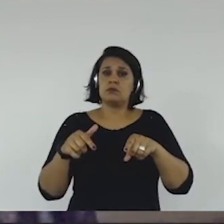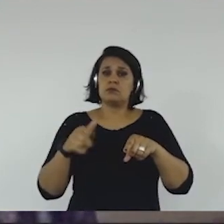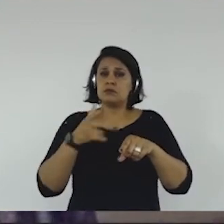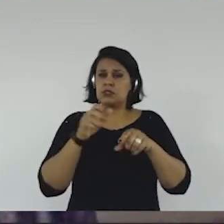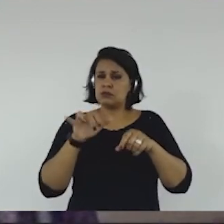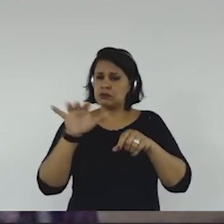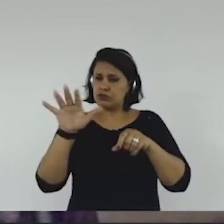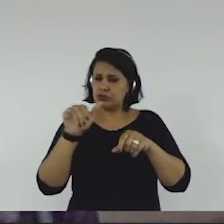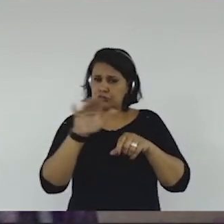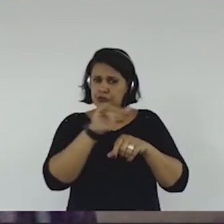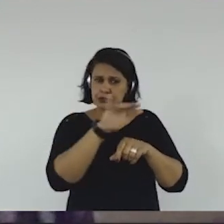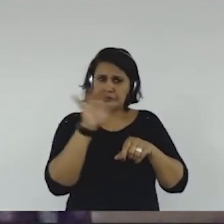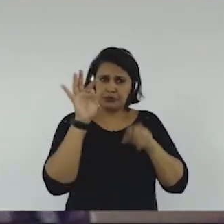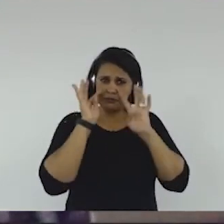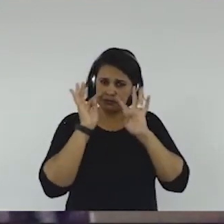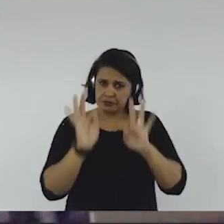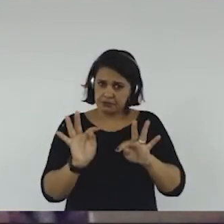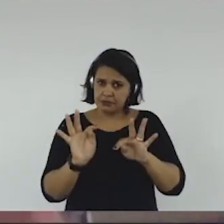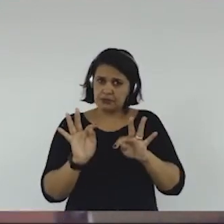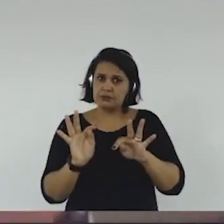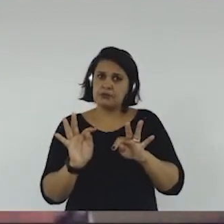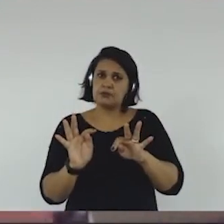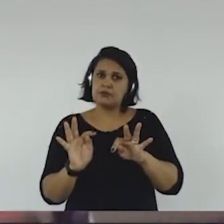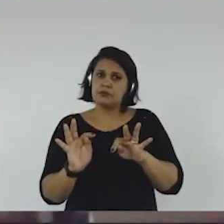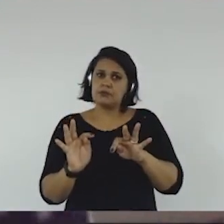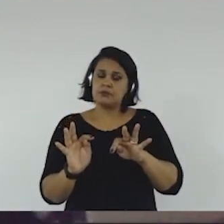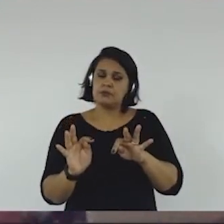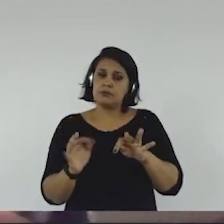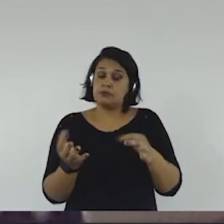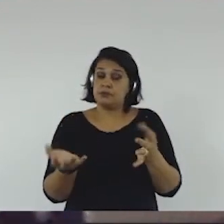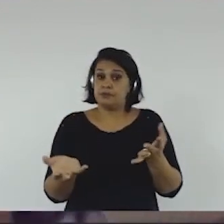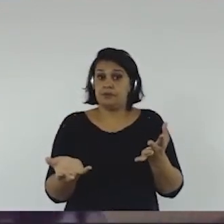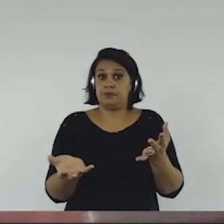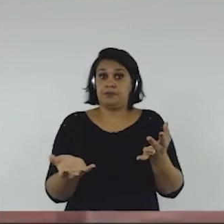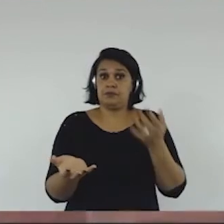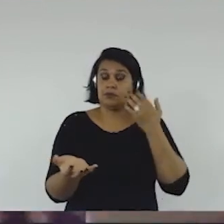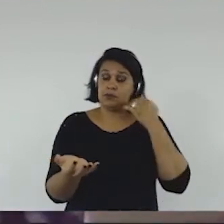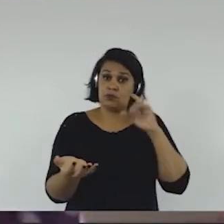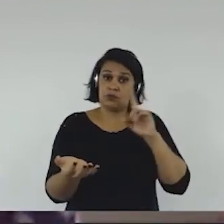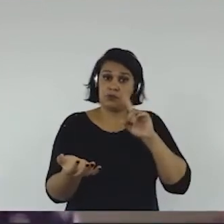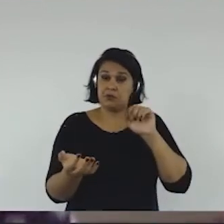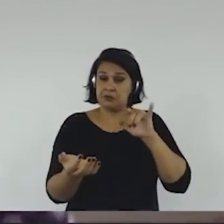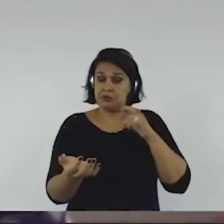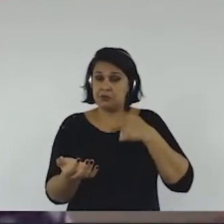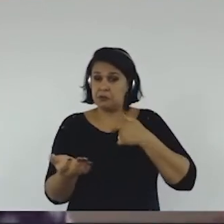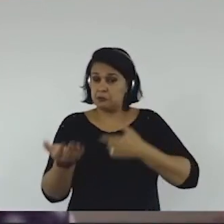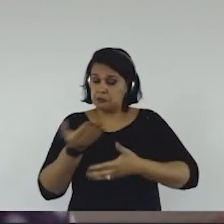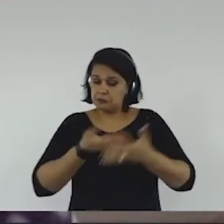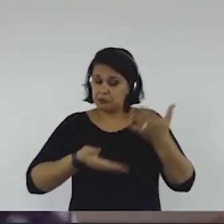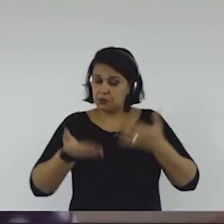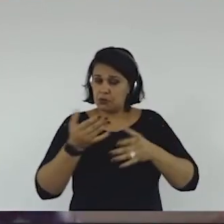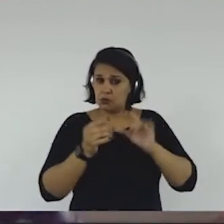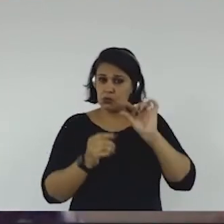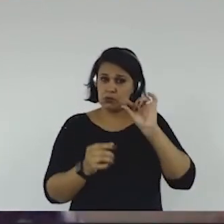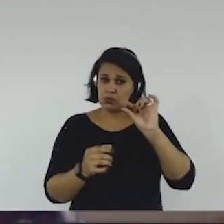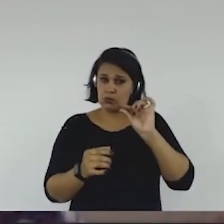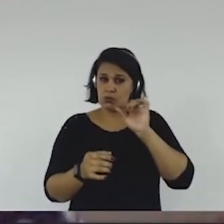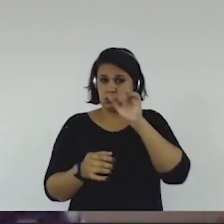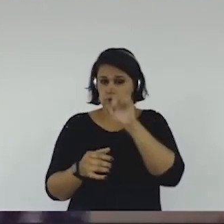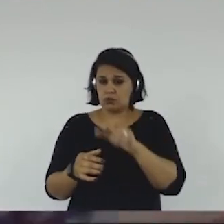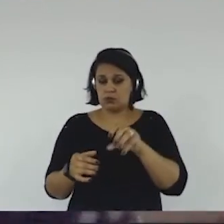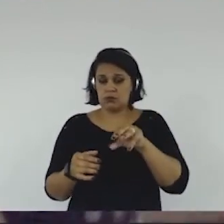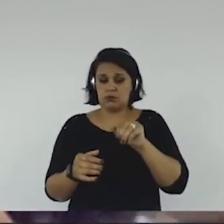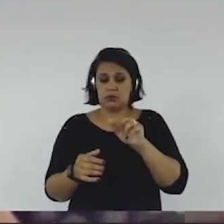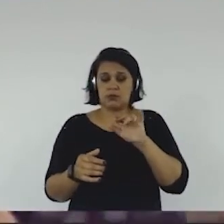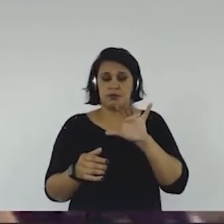né? Eu não sei se eu compartilho, parece-me que eu compartilho um pouco o que o